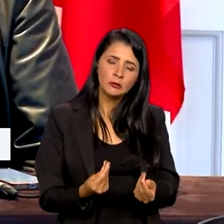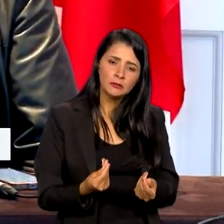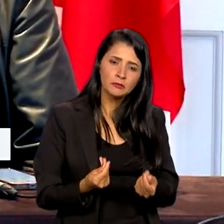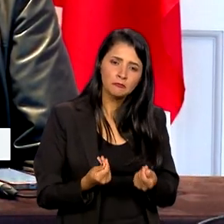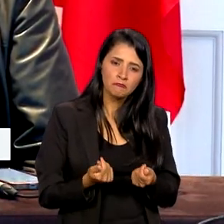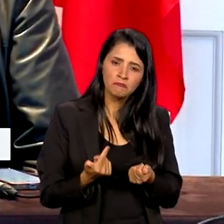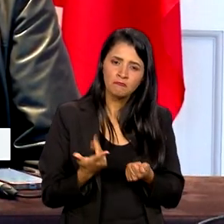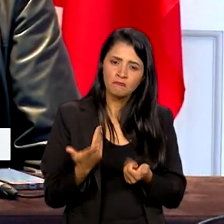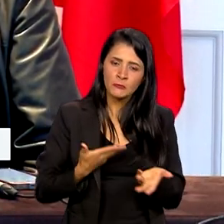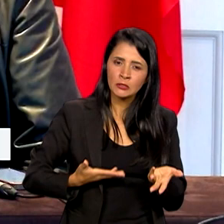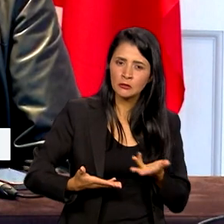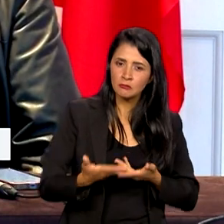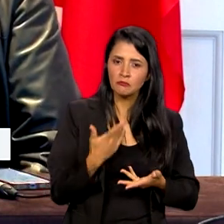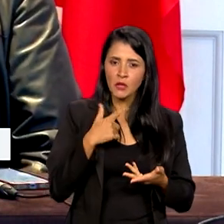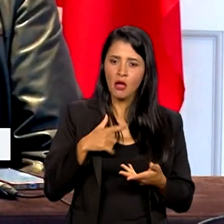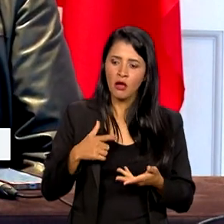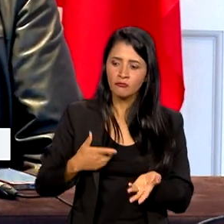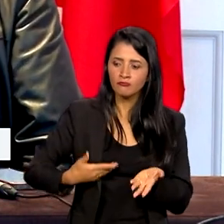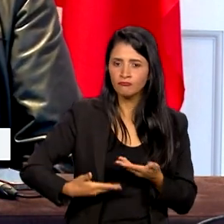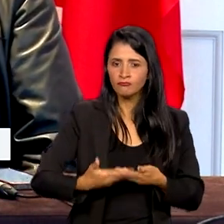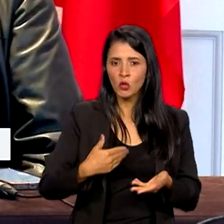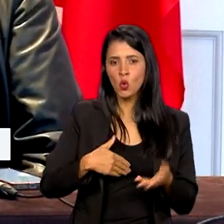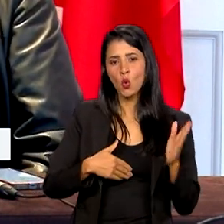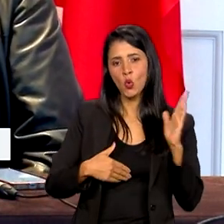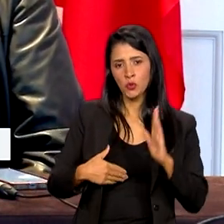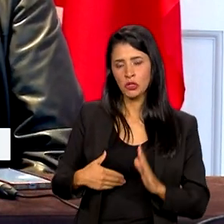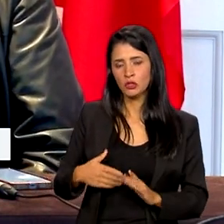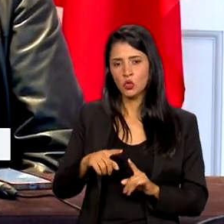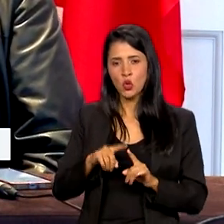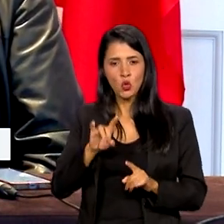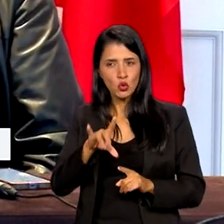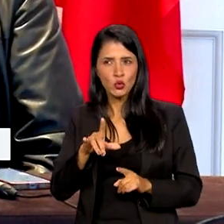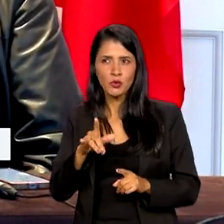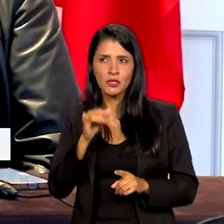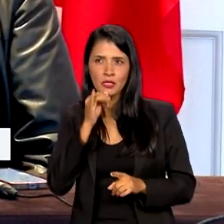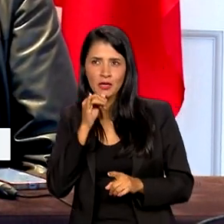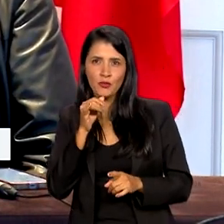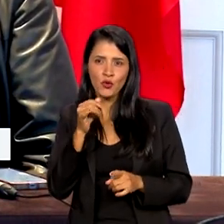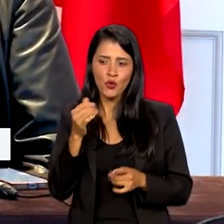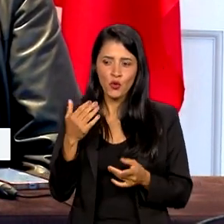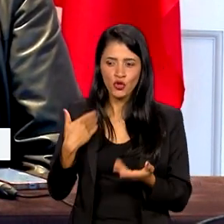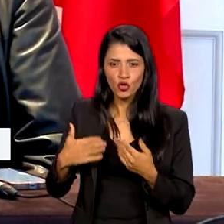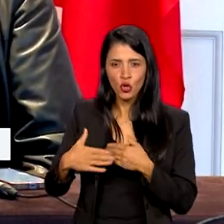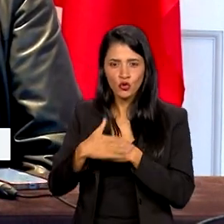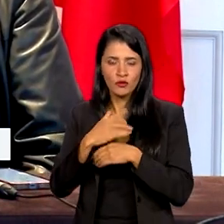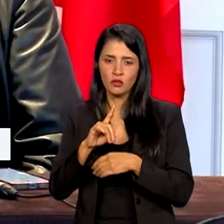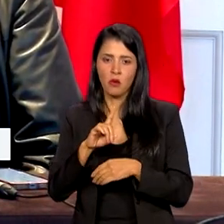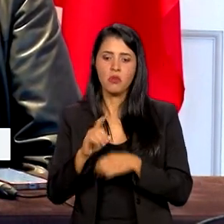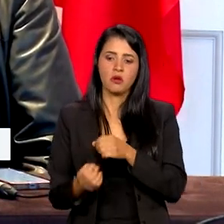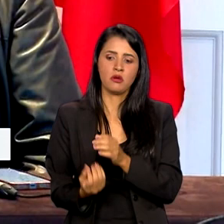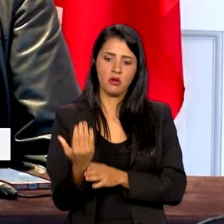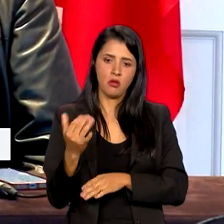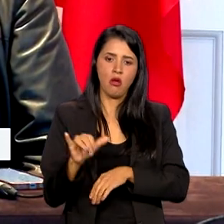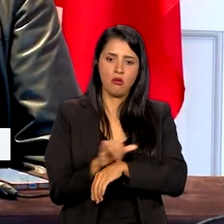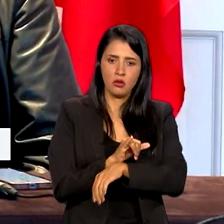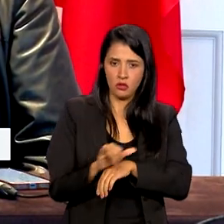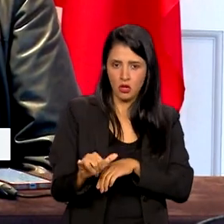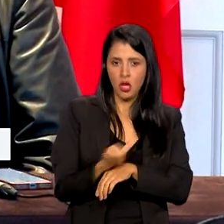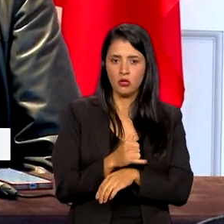a estreitar os laços com o Brasil, mas não apenas no sentido de dialogar, mas de construir realmente formas de